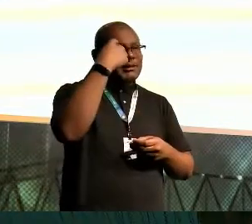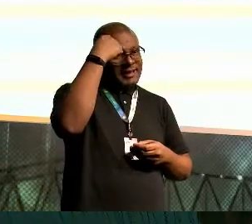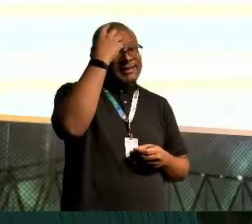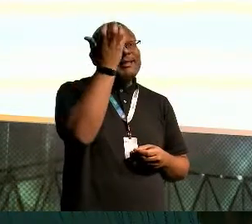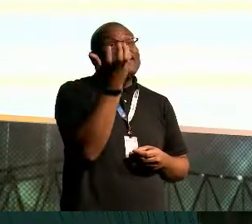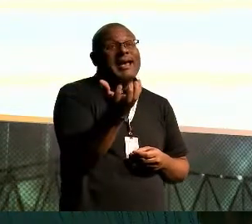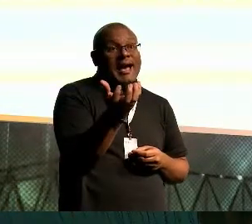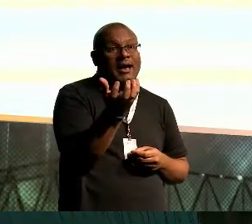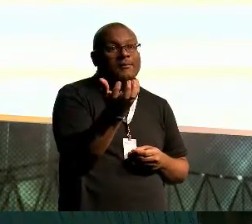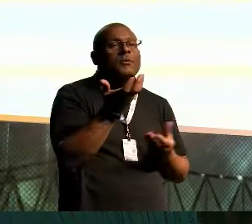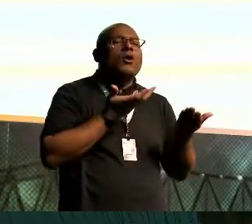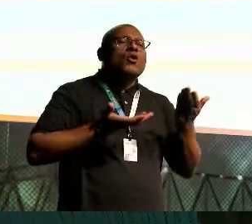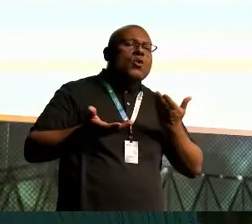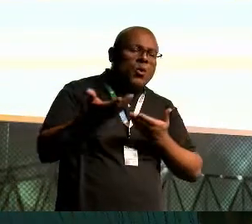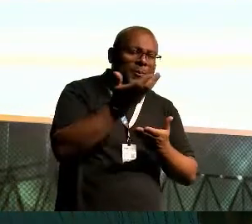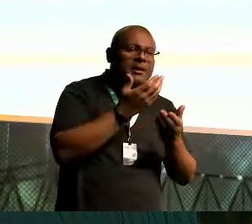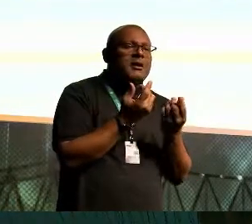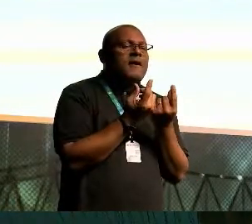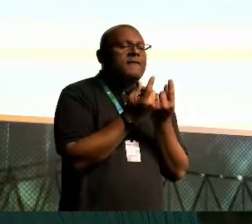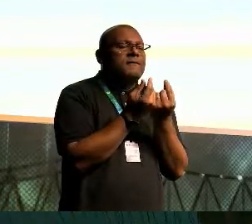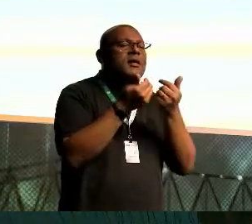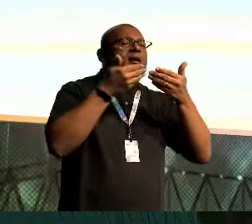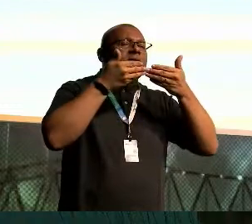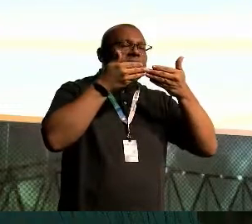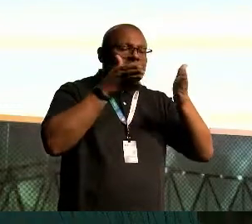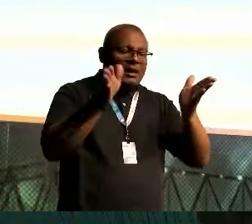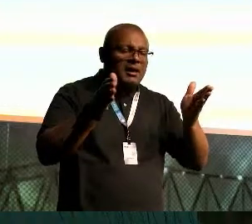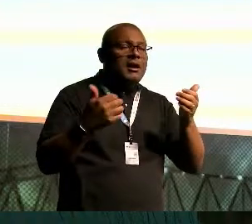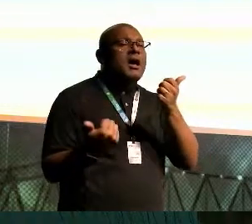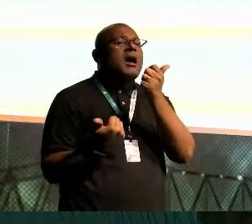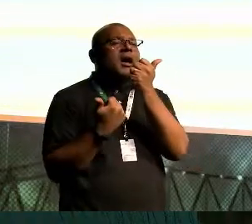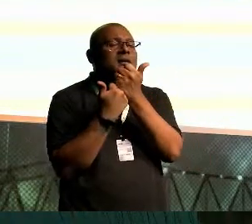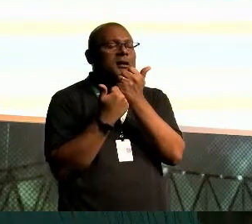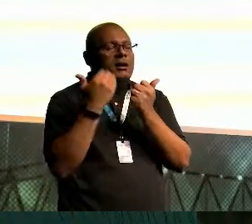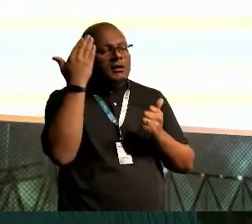meus dados, compartilhar, Open Finance, o que for, a assistente tem que entender o que o usuário quer.